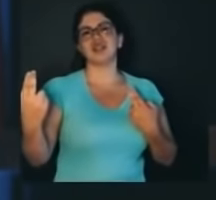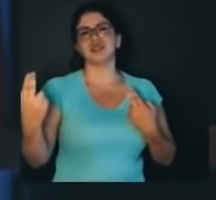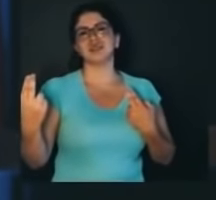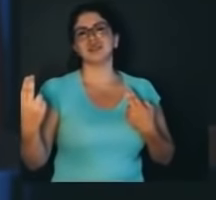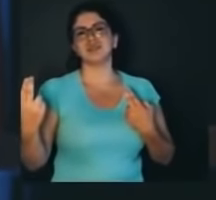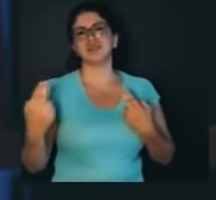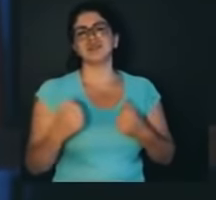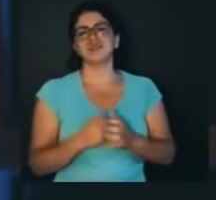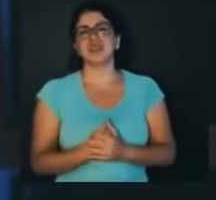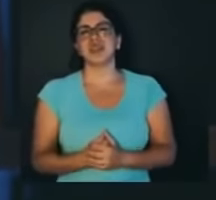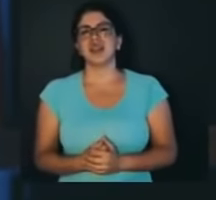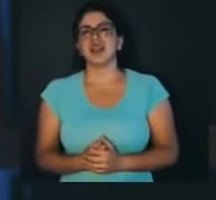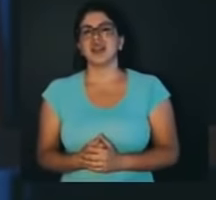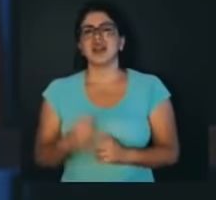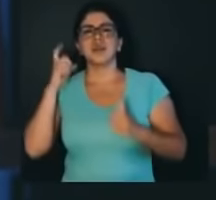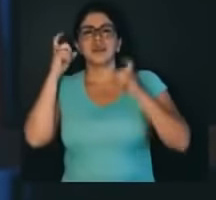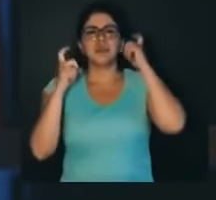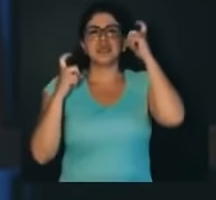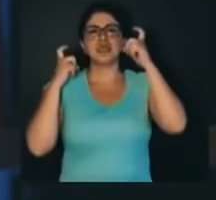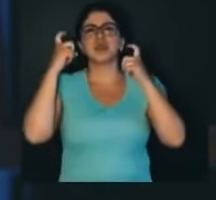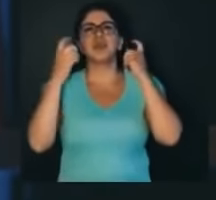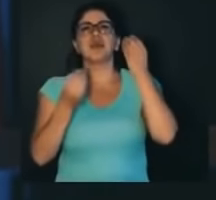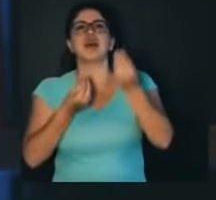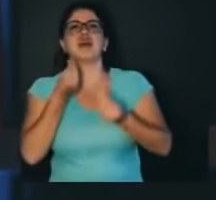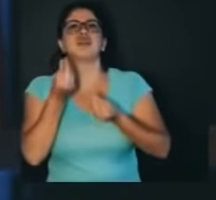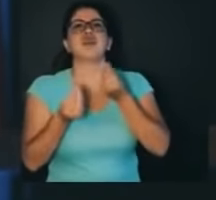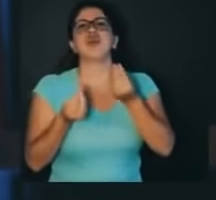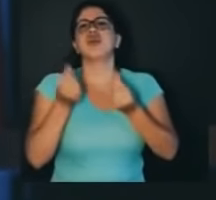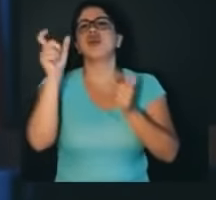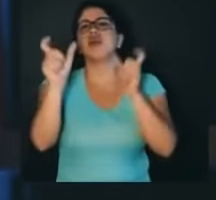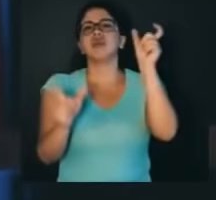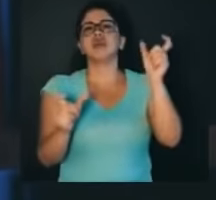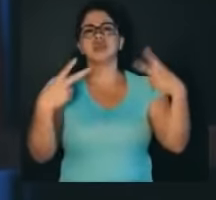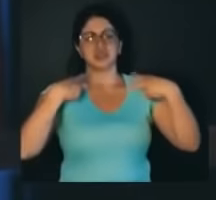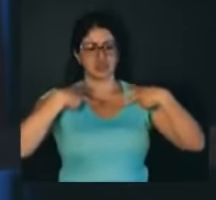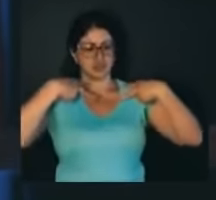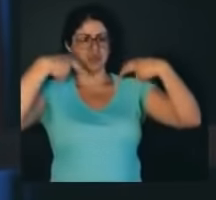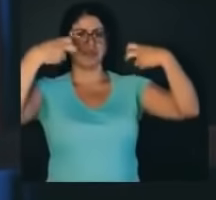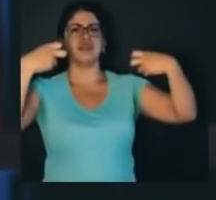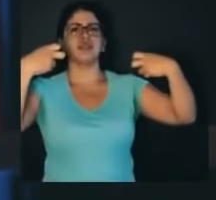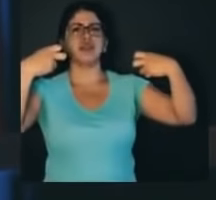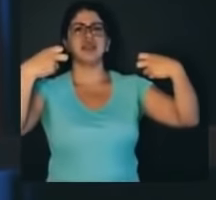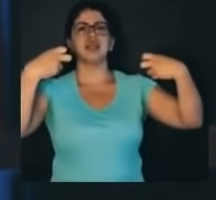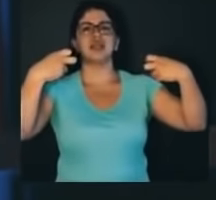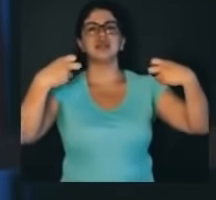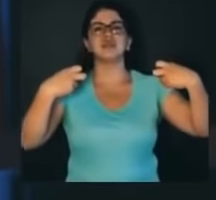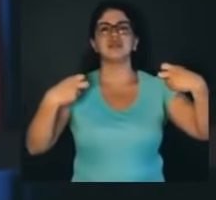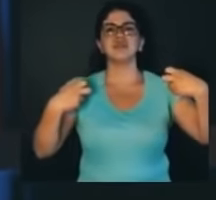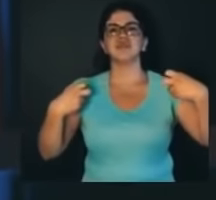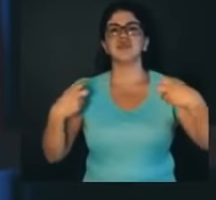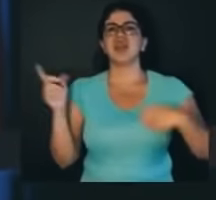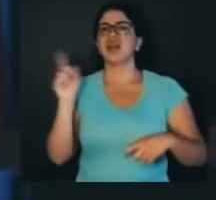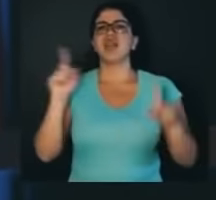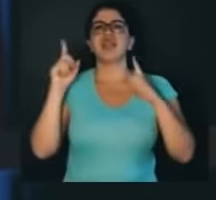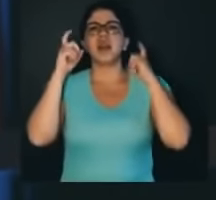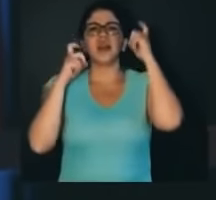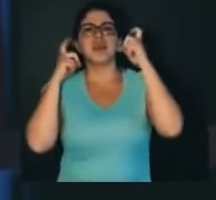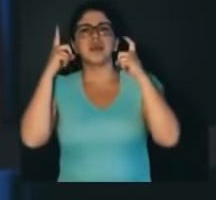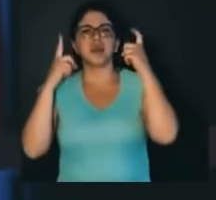é aparente e não com aquilo que é profundo, aquilo que procede do nosso coração.